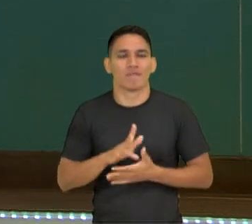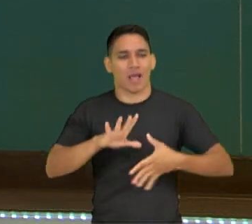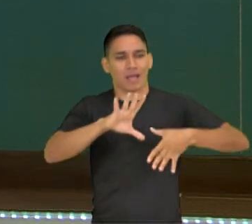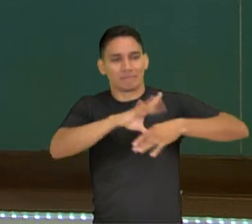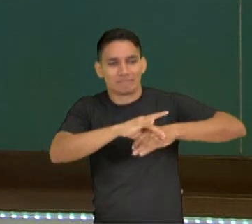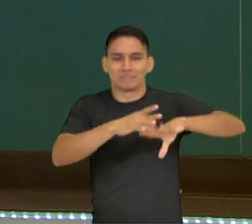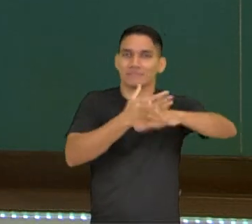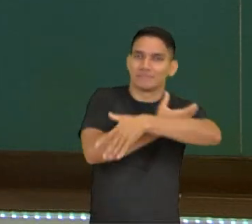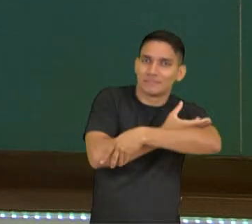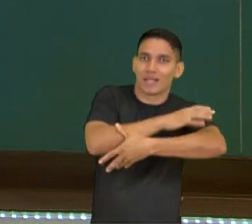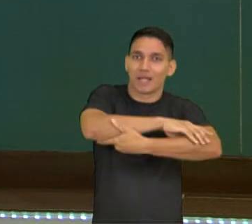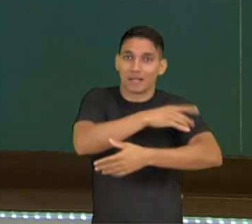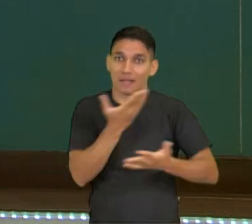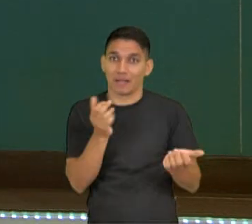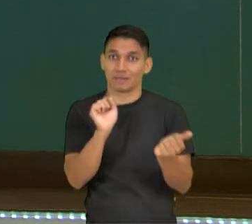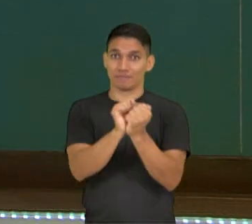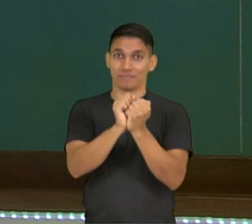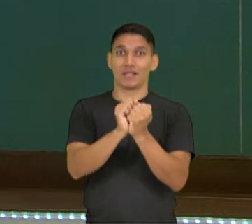no objetivo em comum.